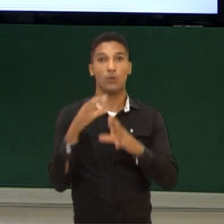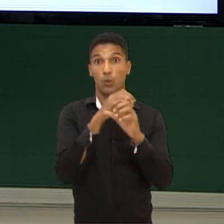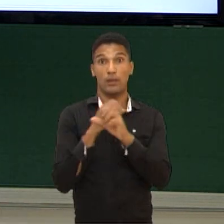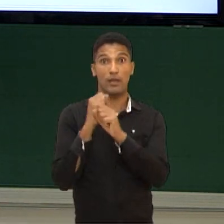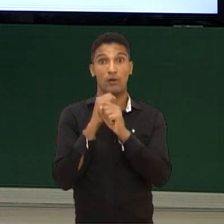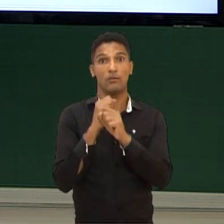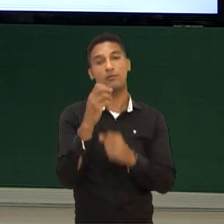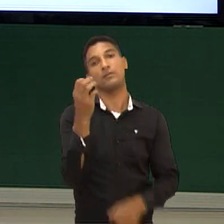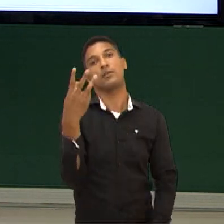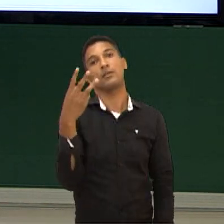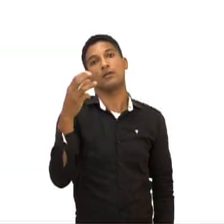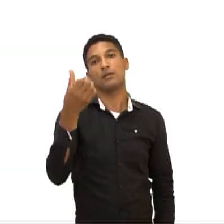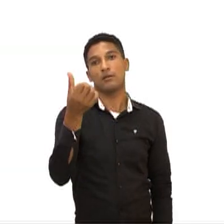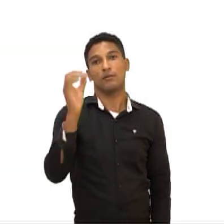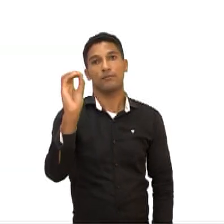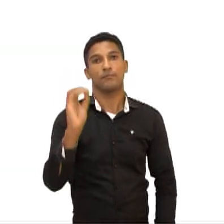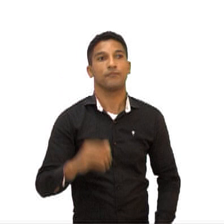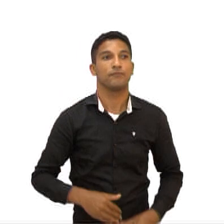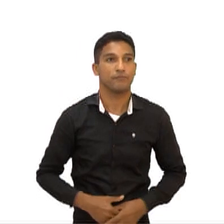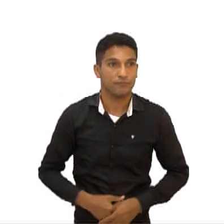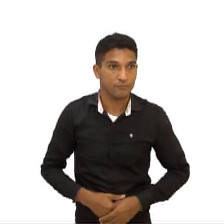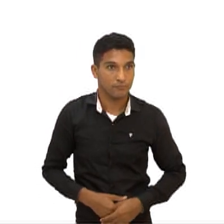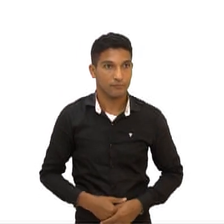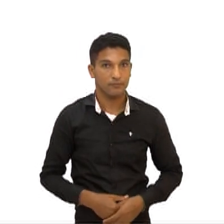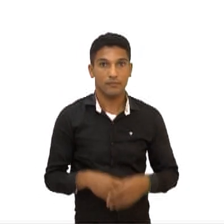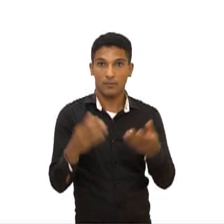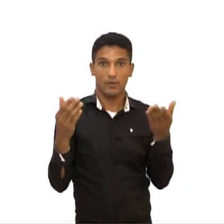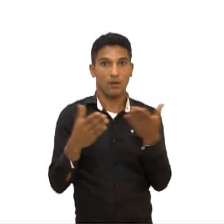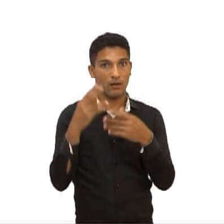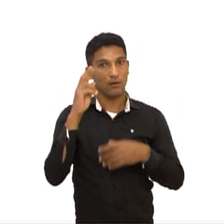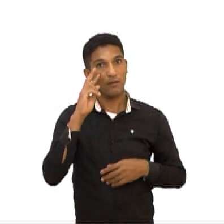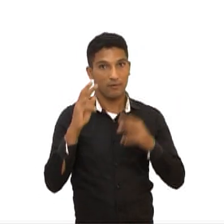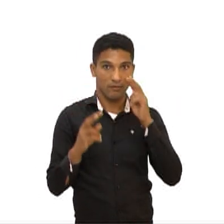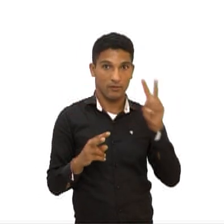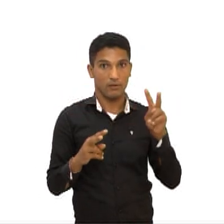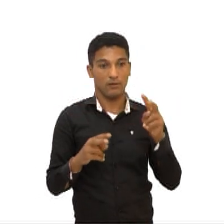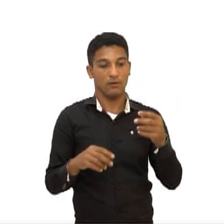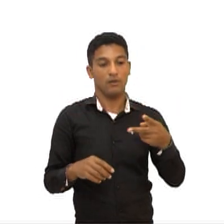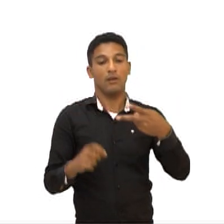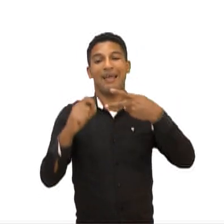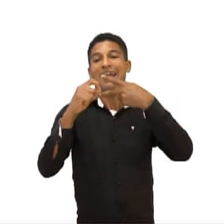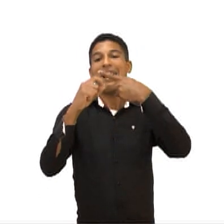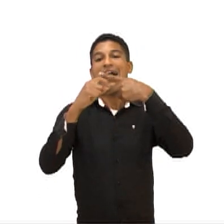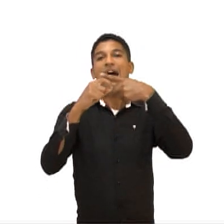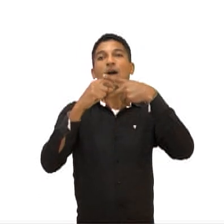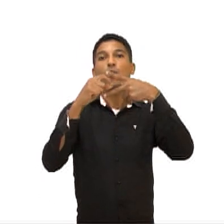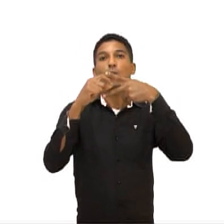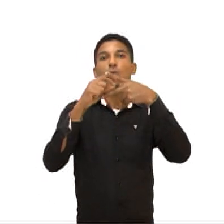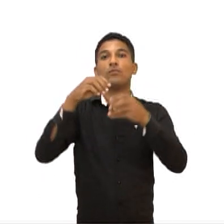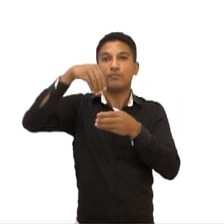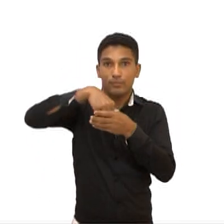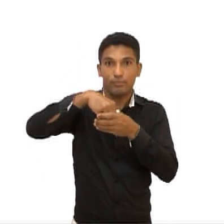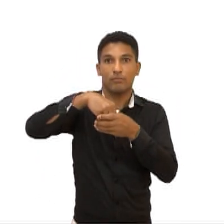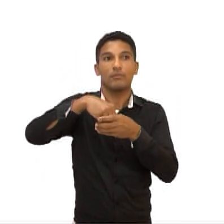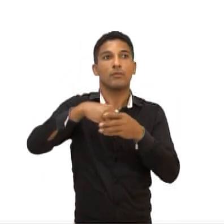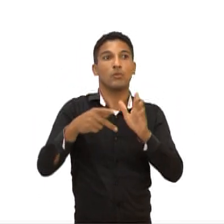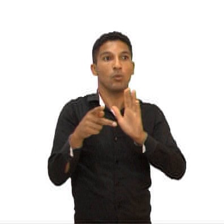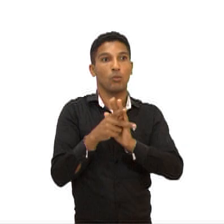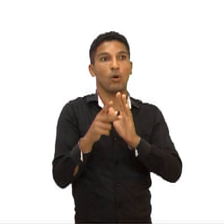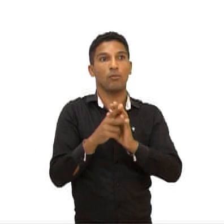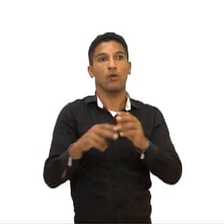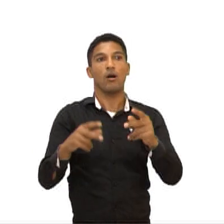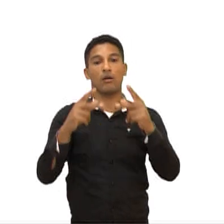aqui. Se os ângulos internos de um quadrilátero medem em graus x,